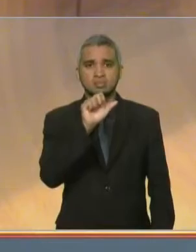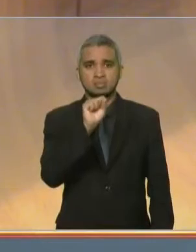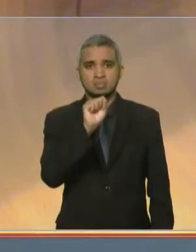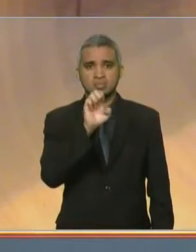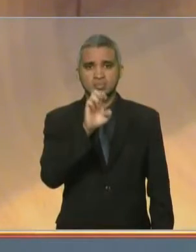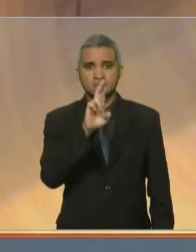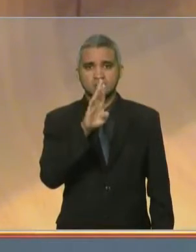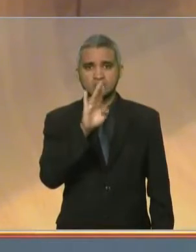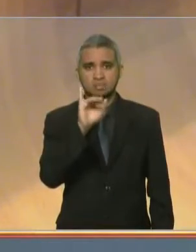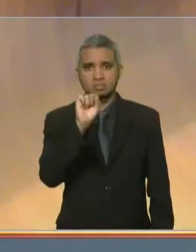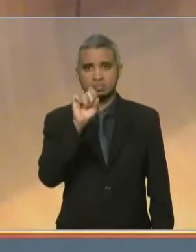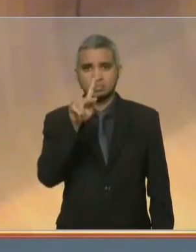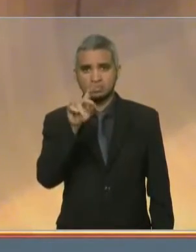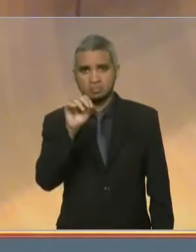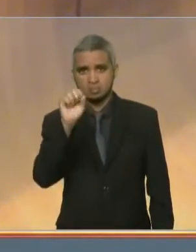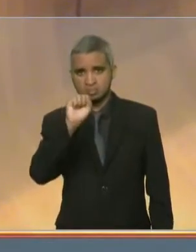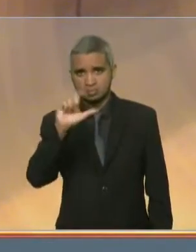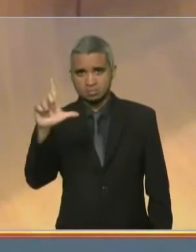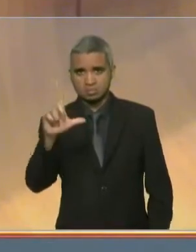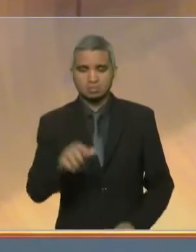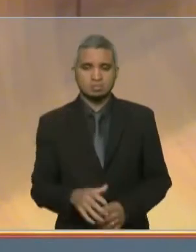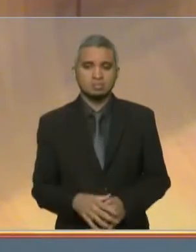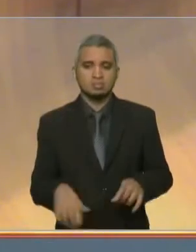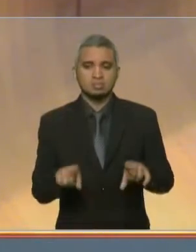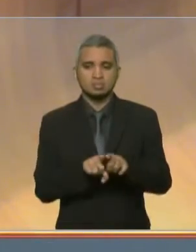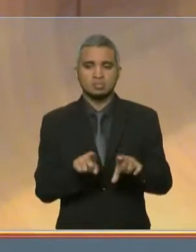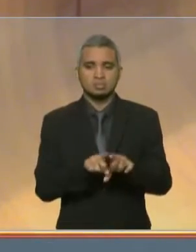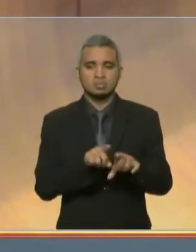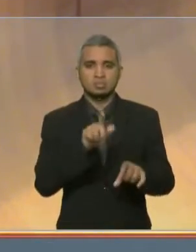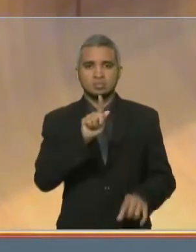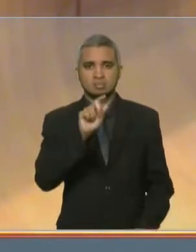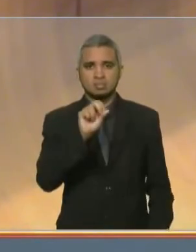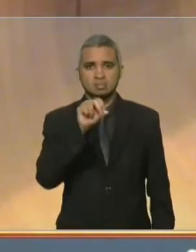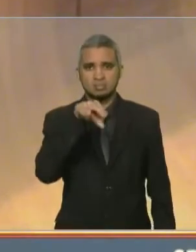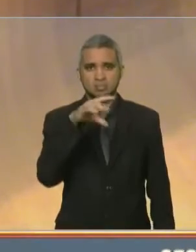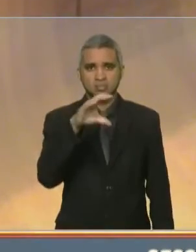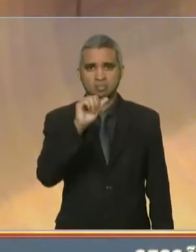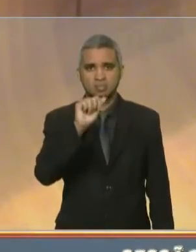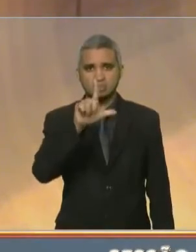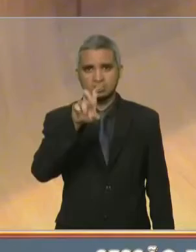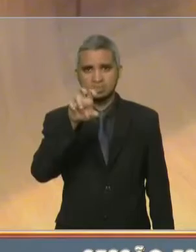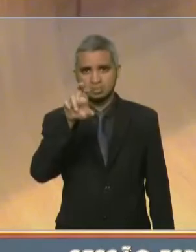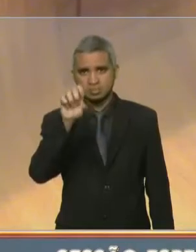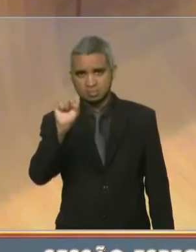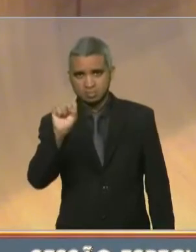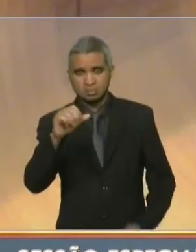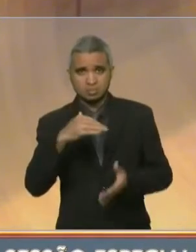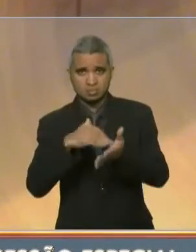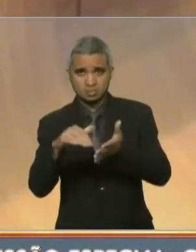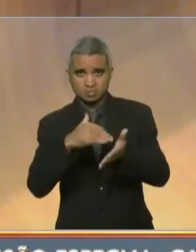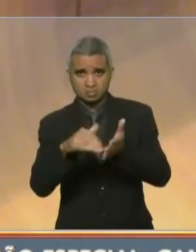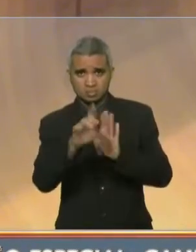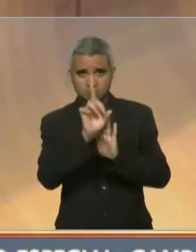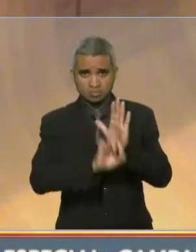excelentíssimo senhor Francisco Gonçalves, secretário de Estado dos Direitos Humanos e Participação